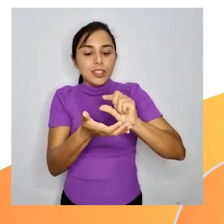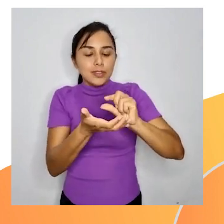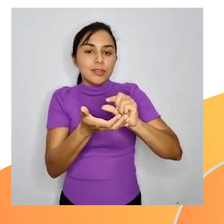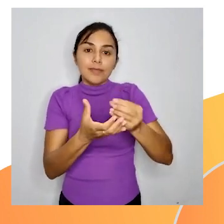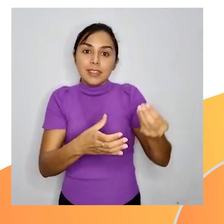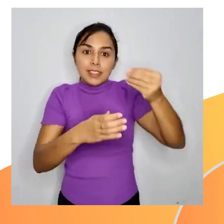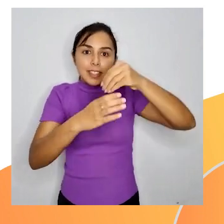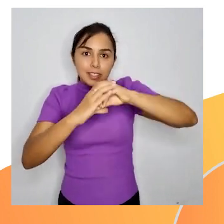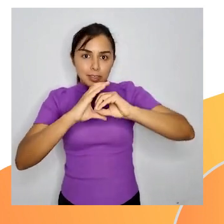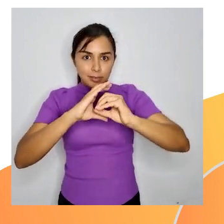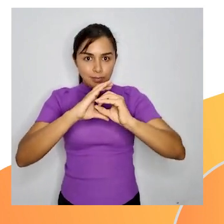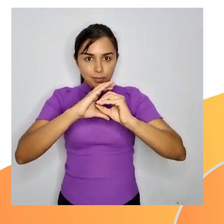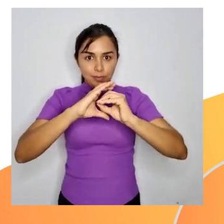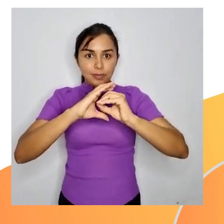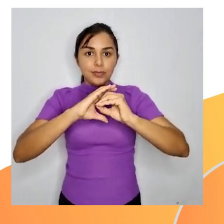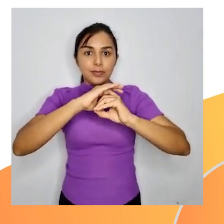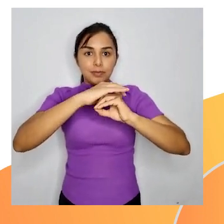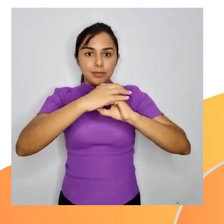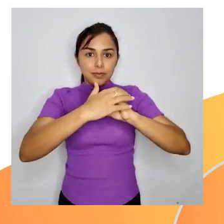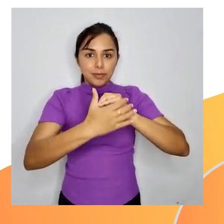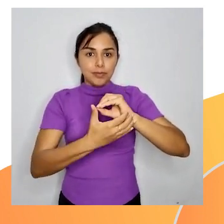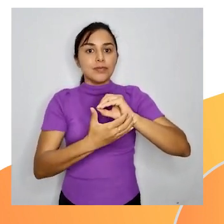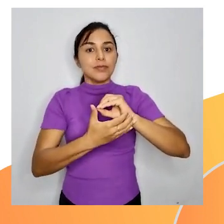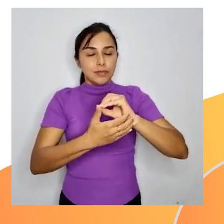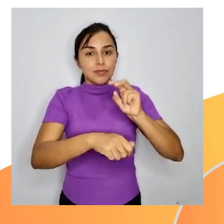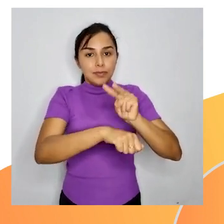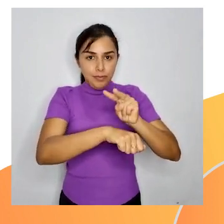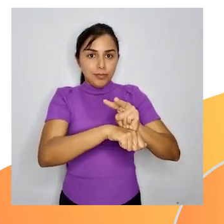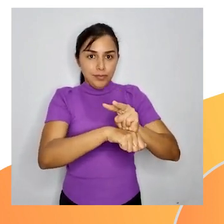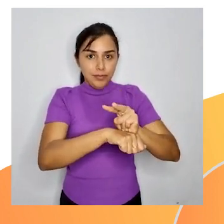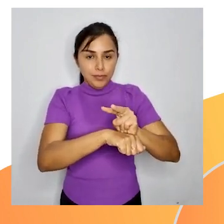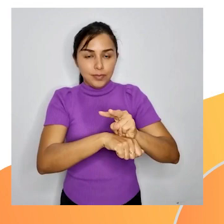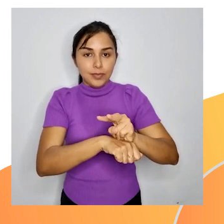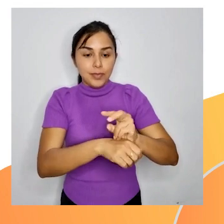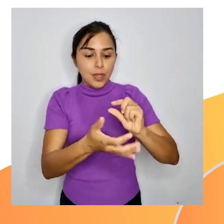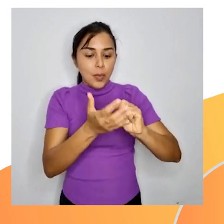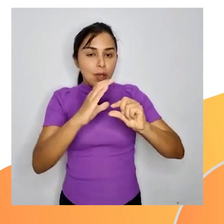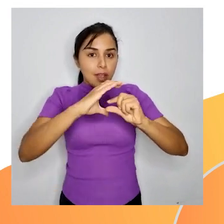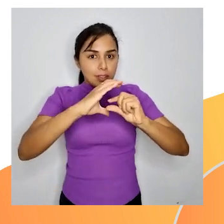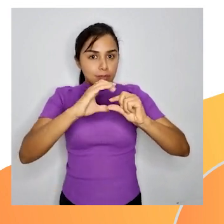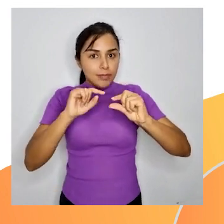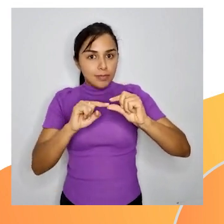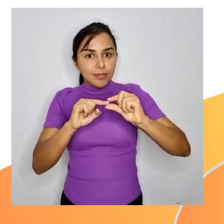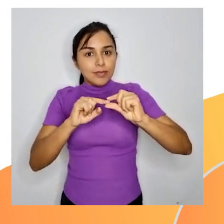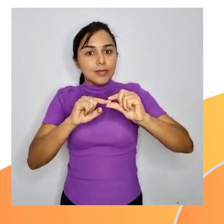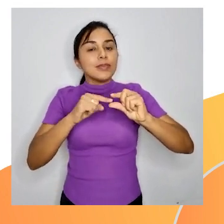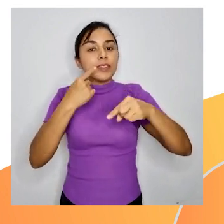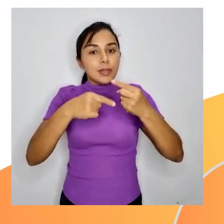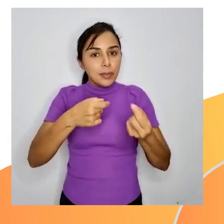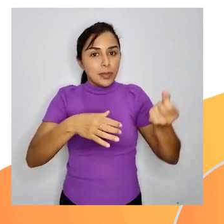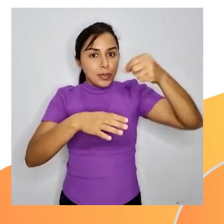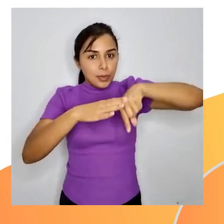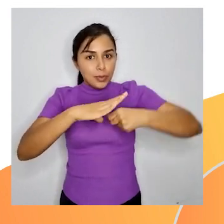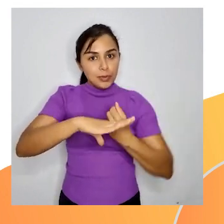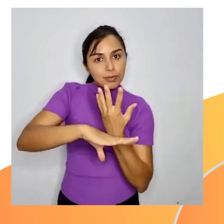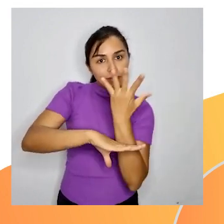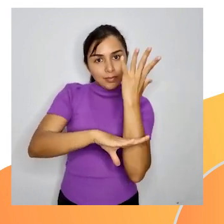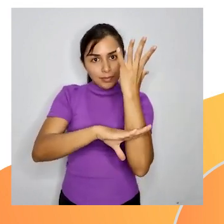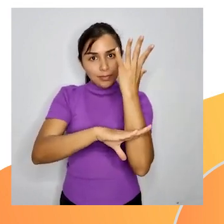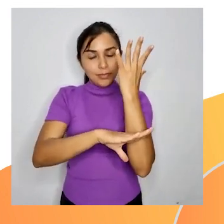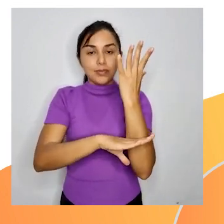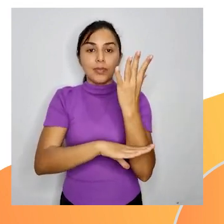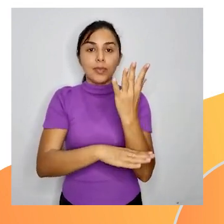ela está dentro do fruto. Ela completa seu desenvolvimento ainda dentro do fruto, depois ela é dispersada. Então, como